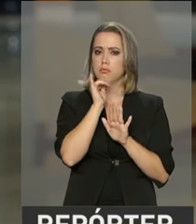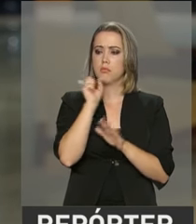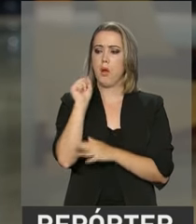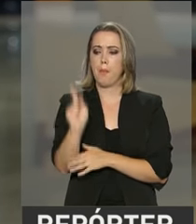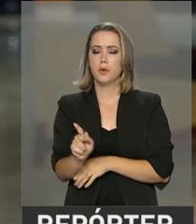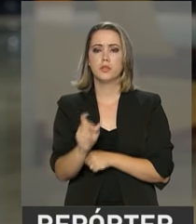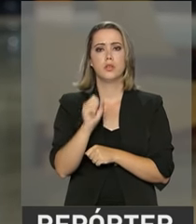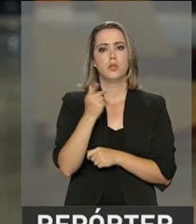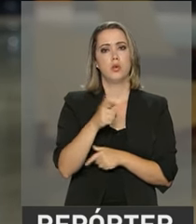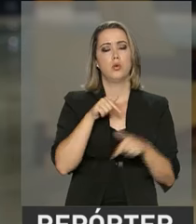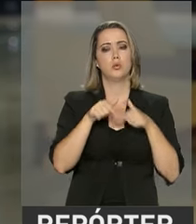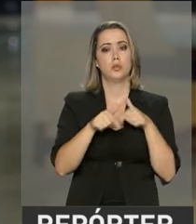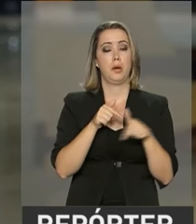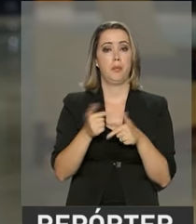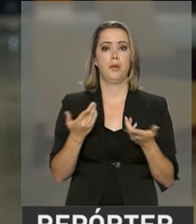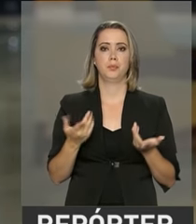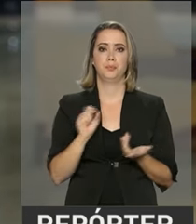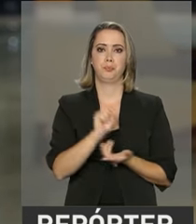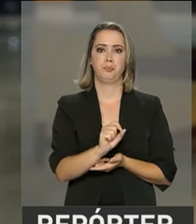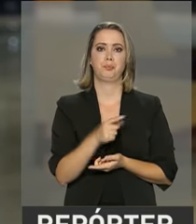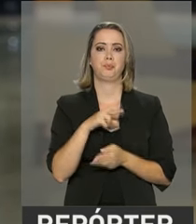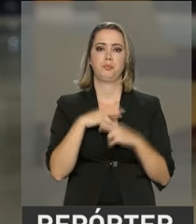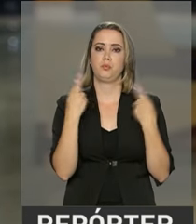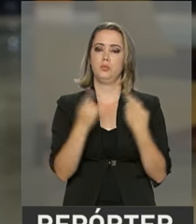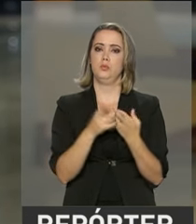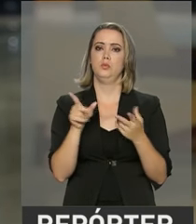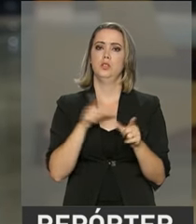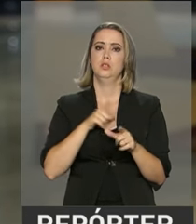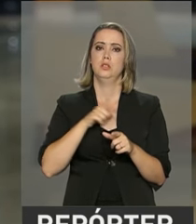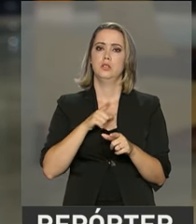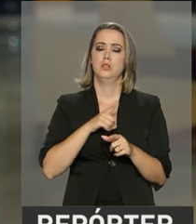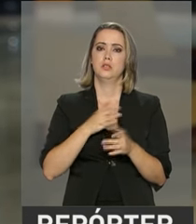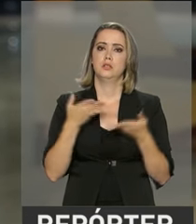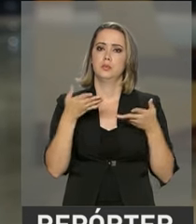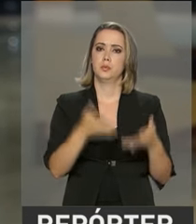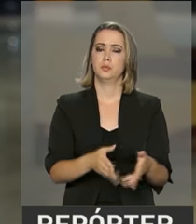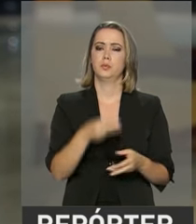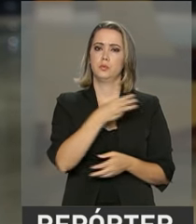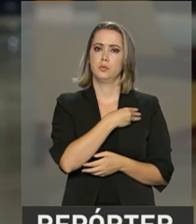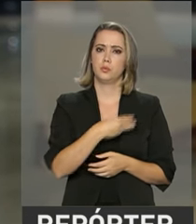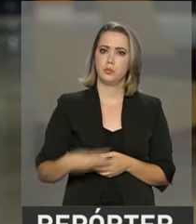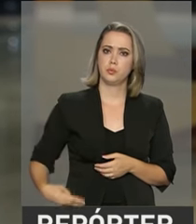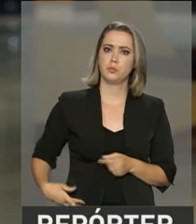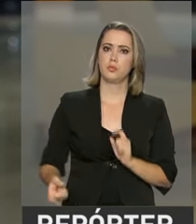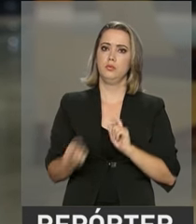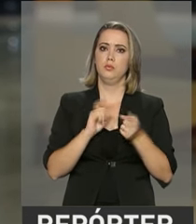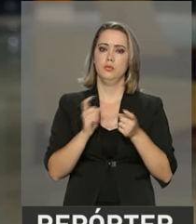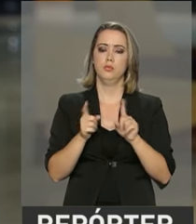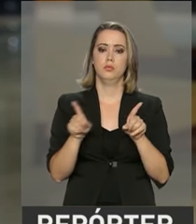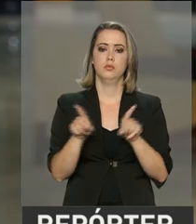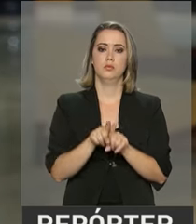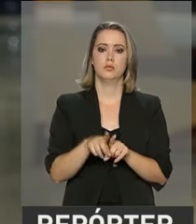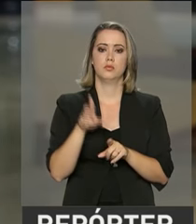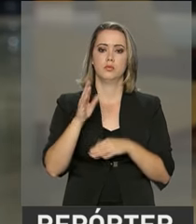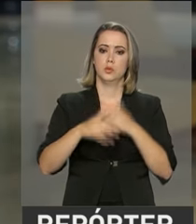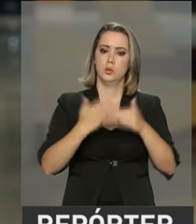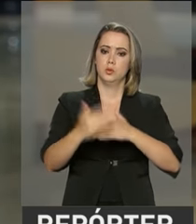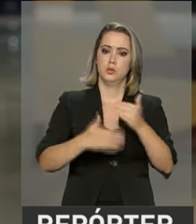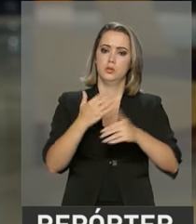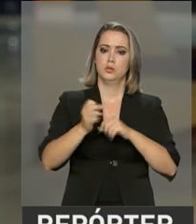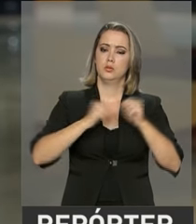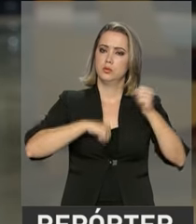ea trabalhista na reunião que contou com a participação dos ministros da fazenda henrique meirelles e do desenvolvimento